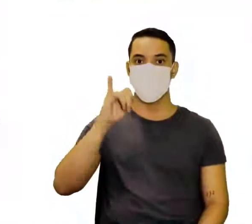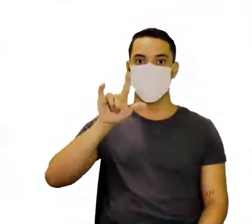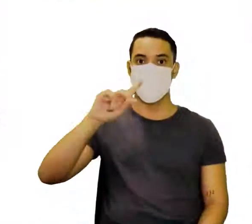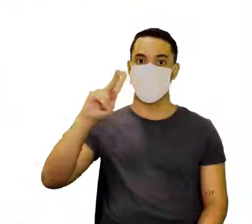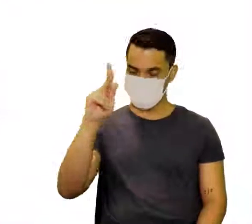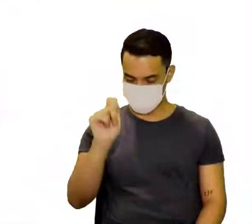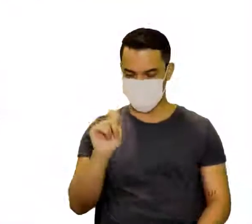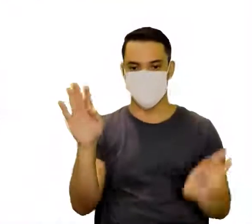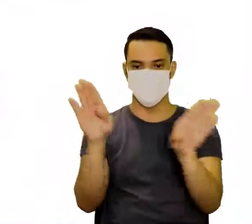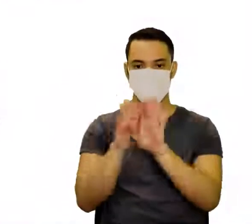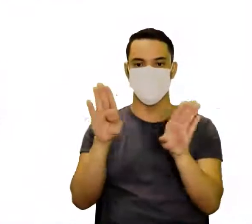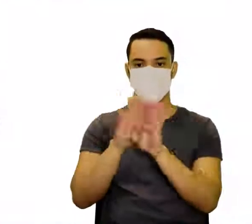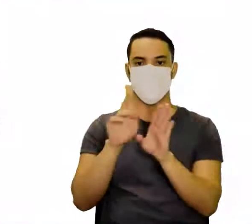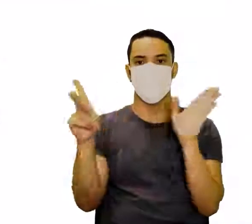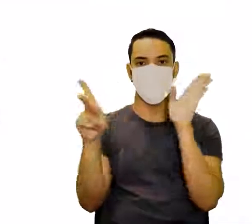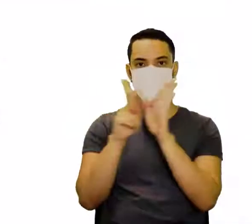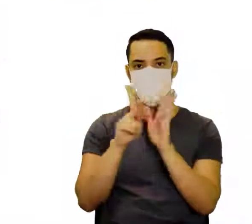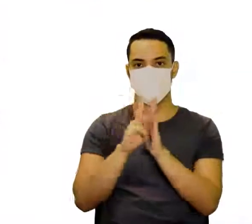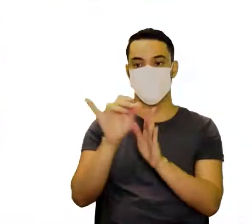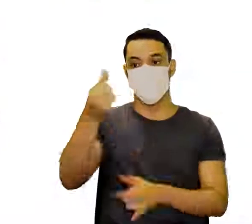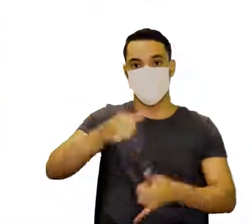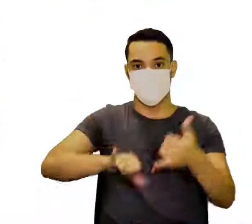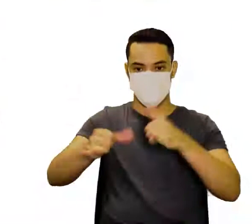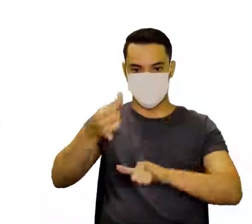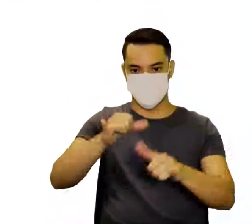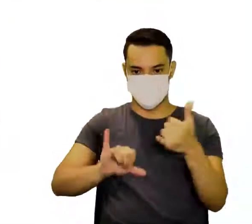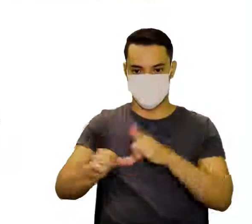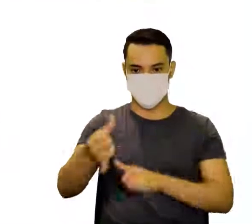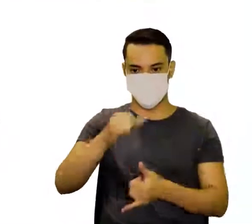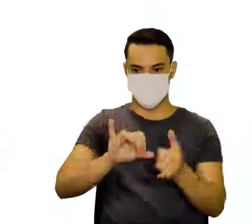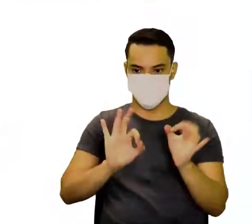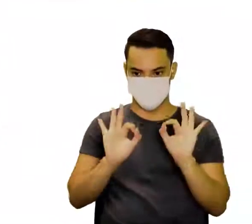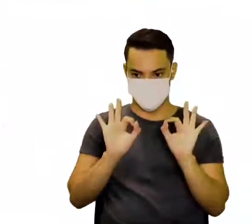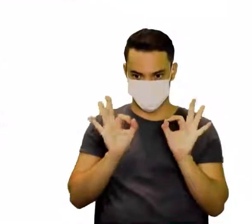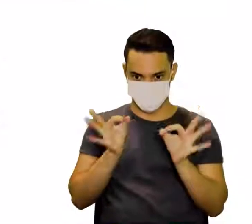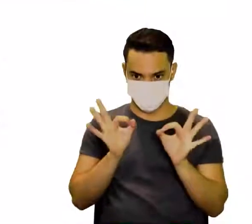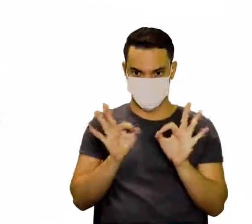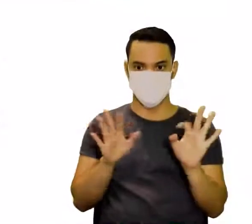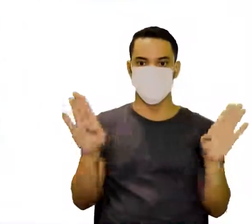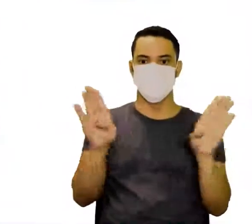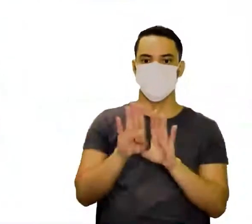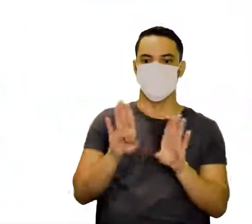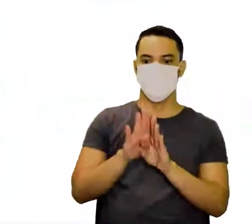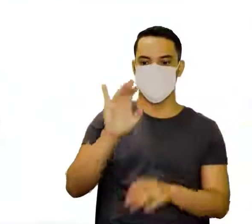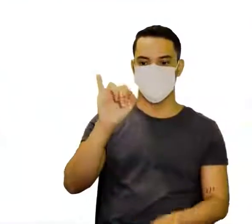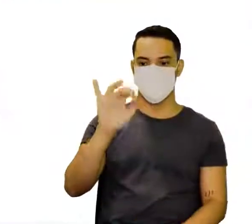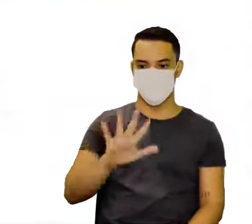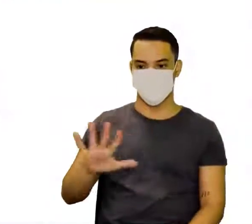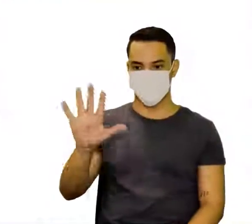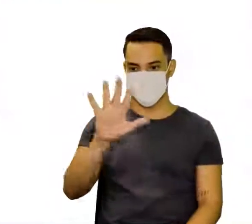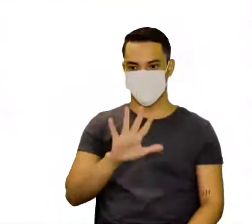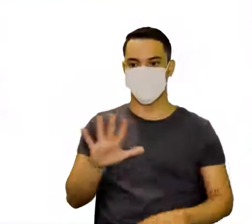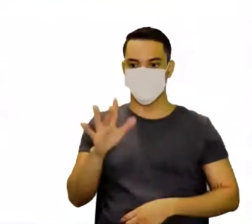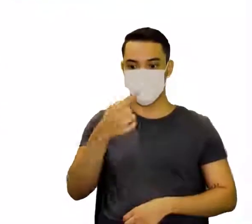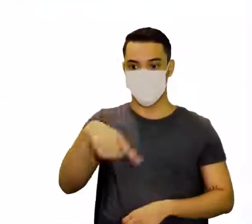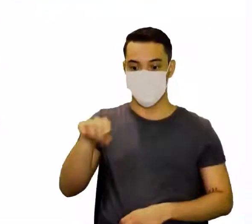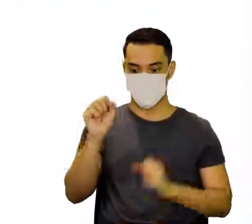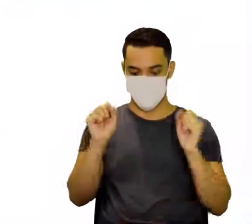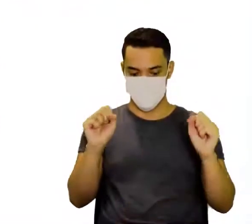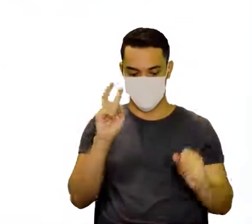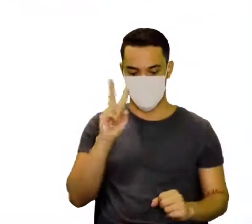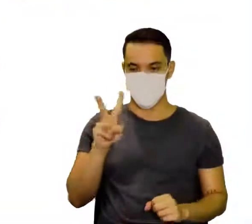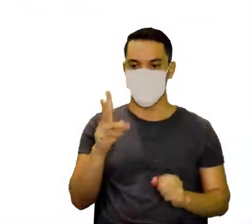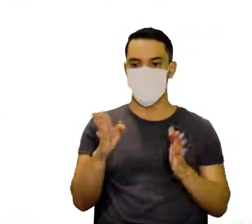um tipo de gerador químico, ok? E aqui nós temos, olha só a imagem, como vocês podem ver,